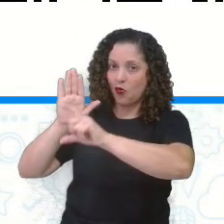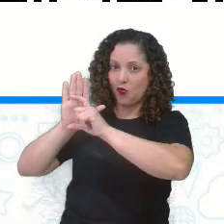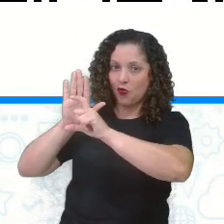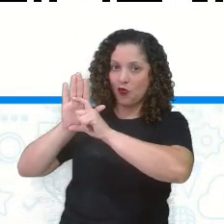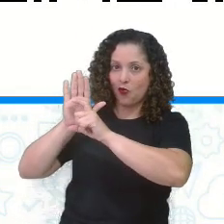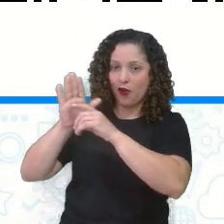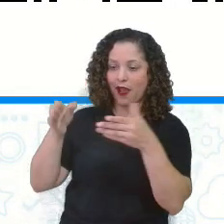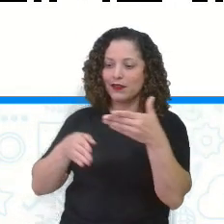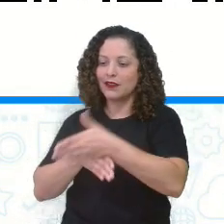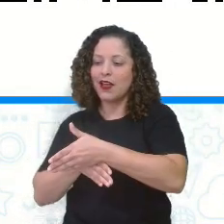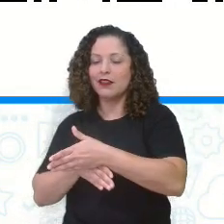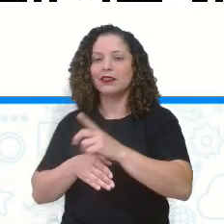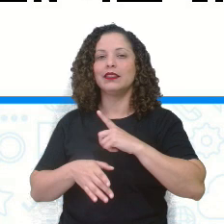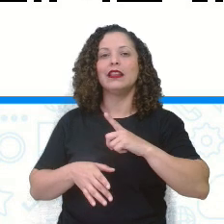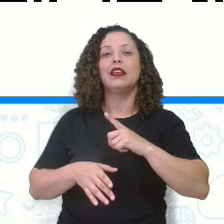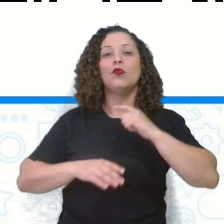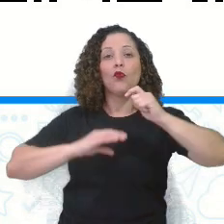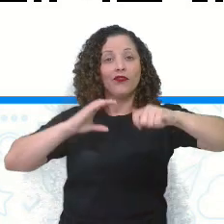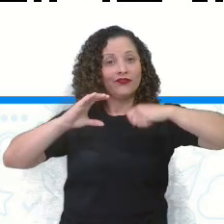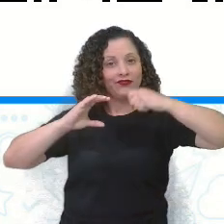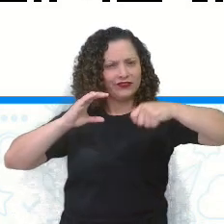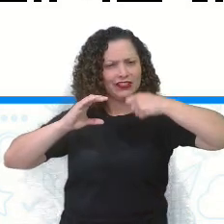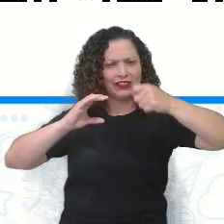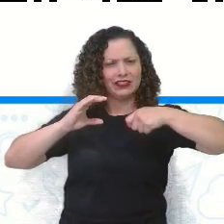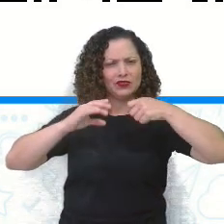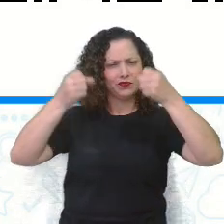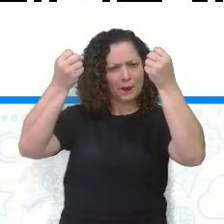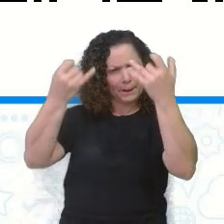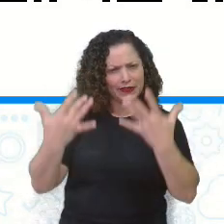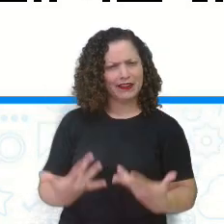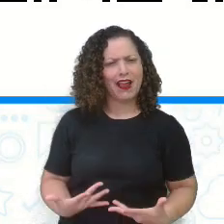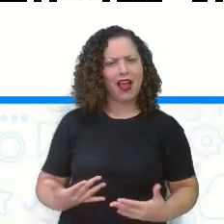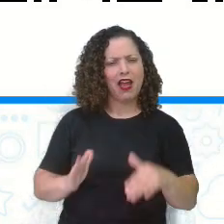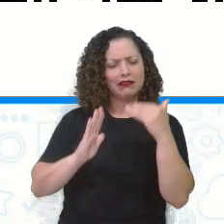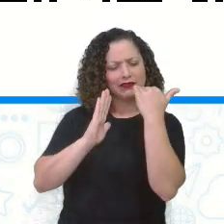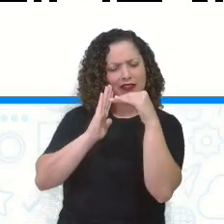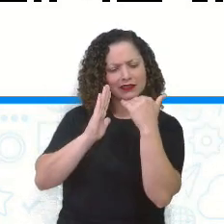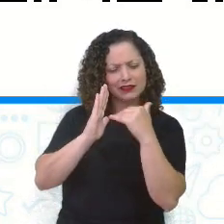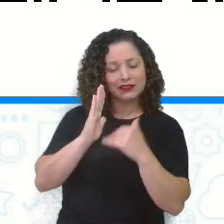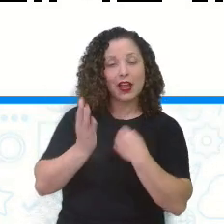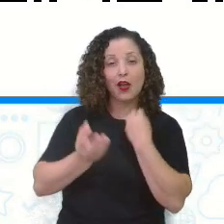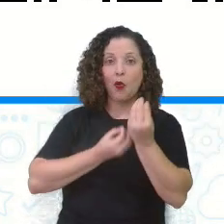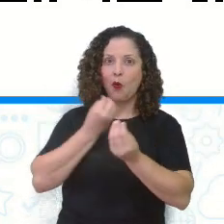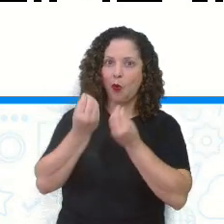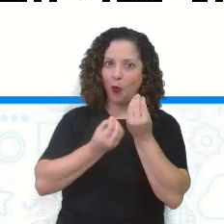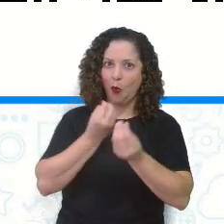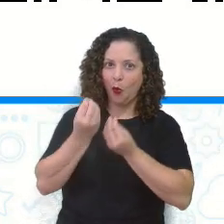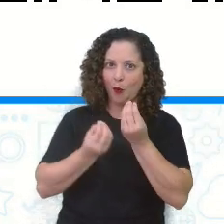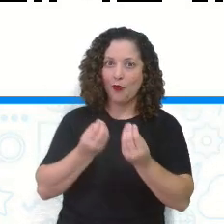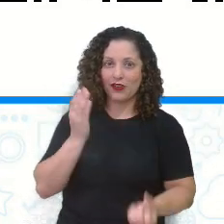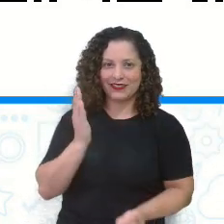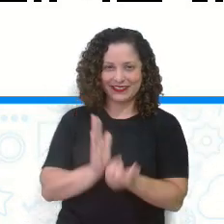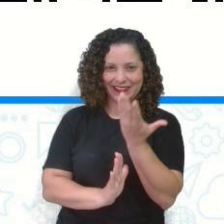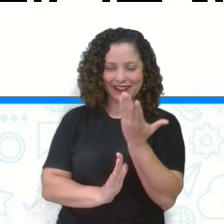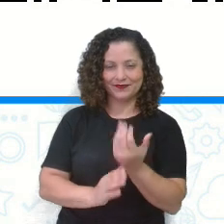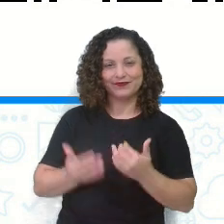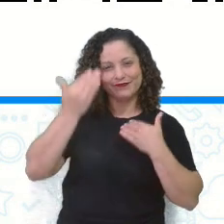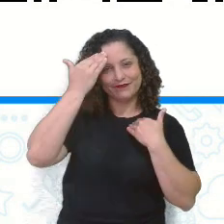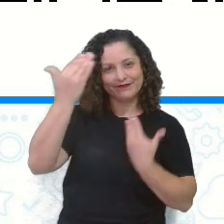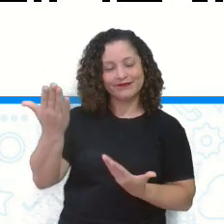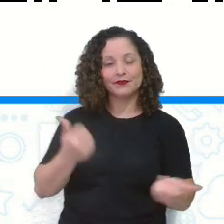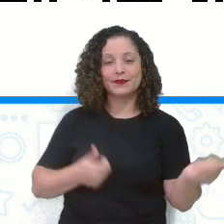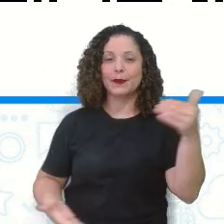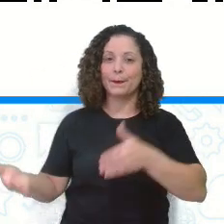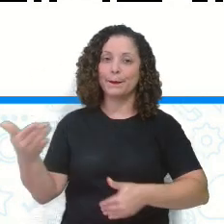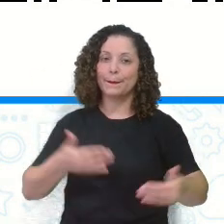vídeo explicativo com o passo a passo de como fazer esse soldadinho de chumbo. Eu já agradeço aqui a participação da